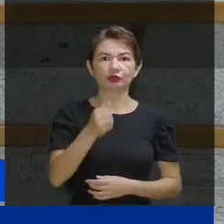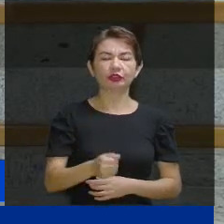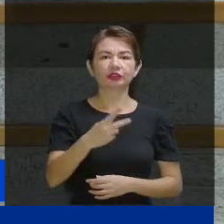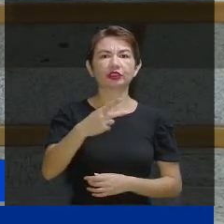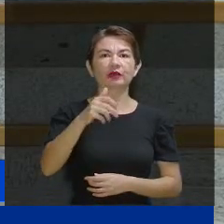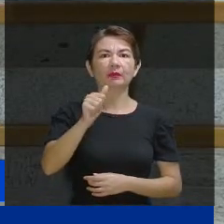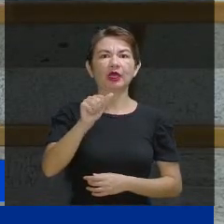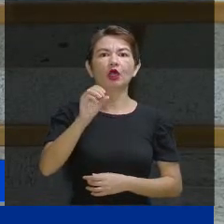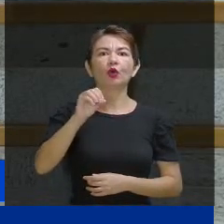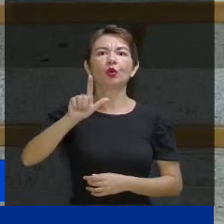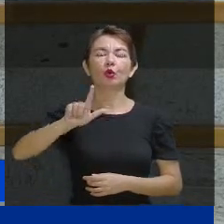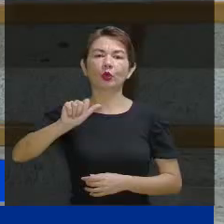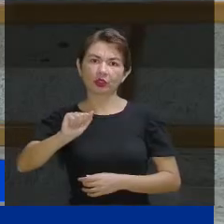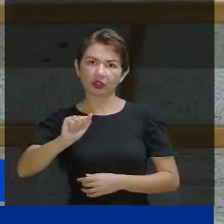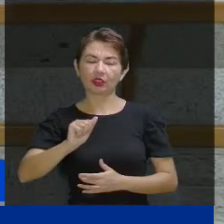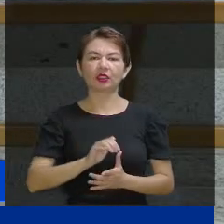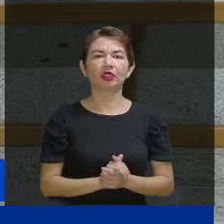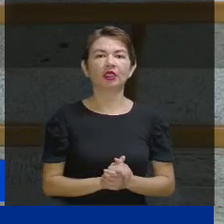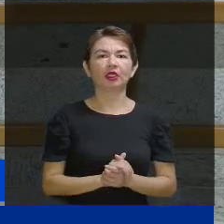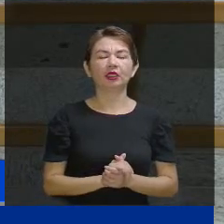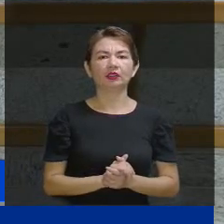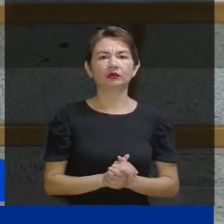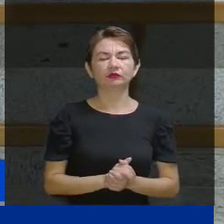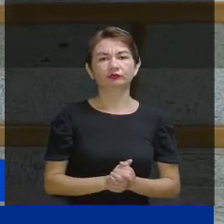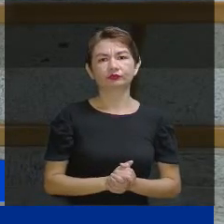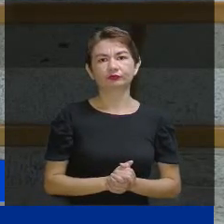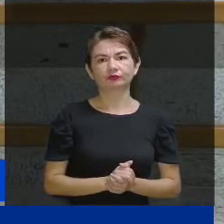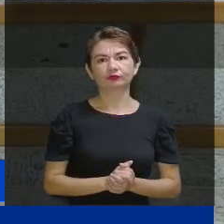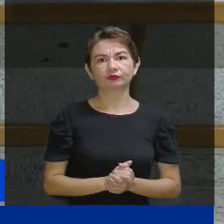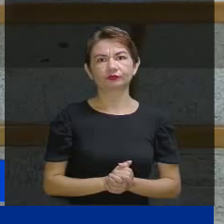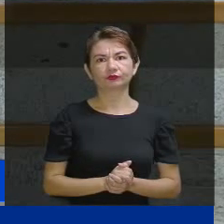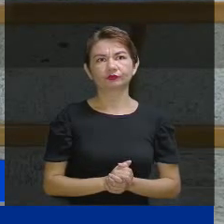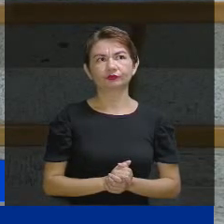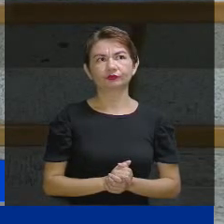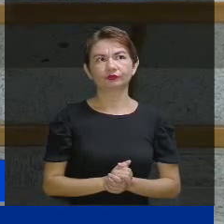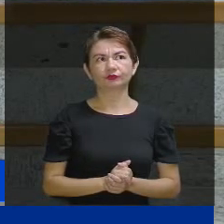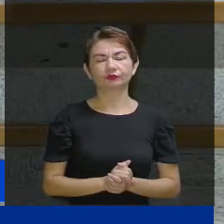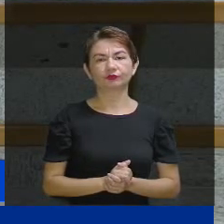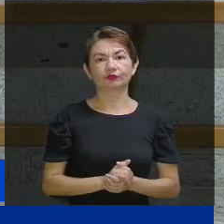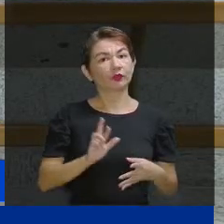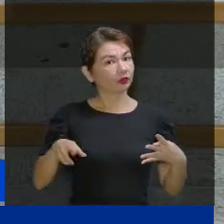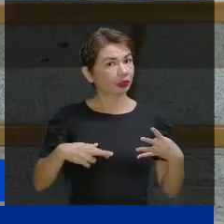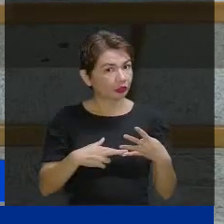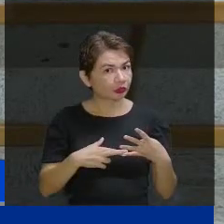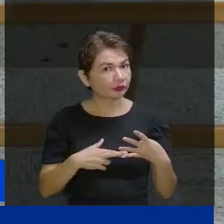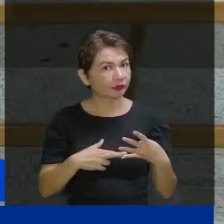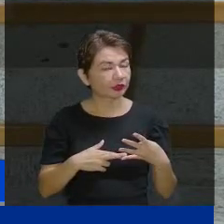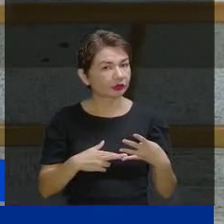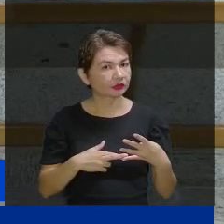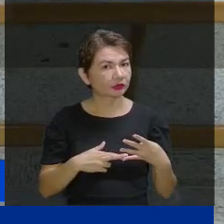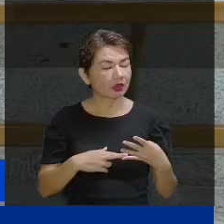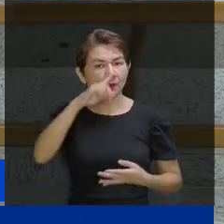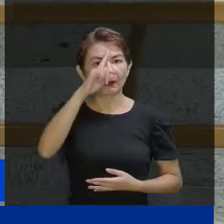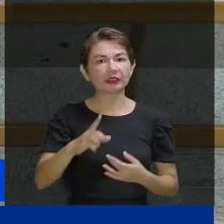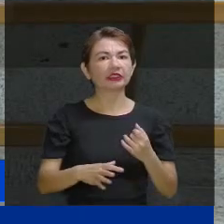Né? Ela passou a ser a relatora. Um agravo, não no